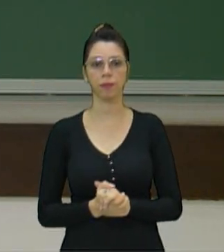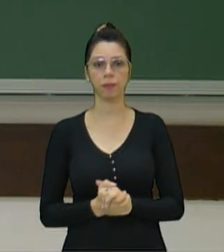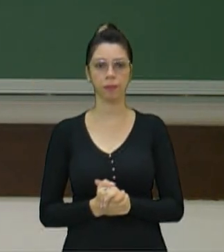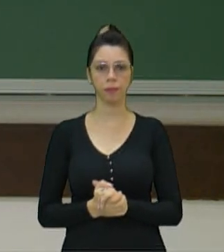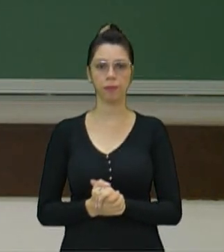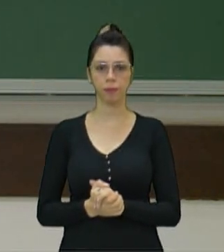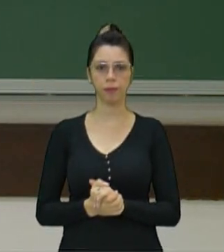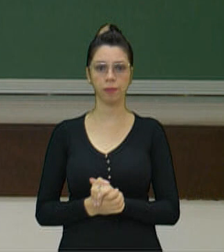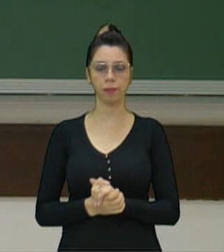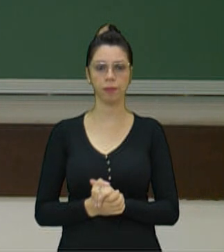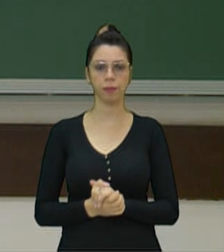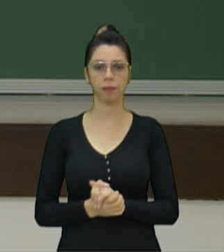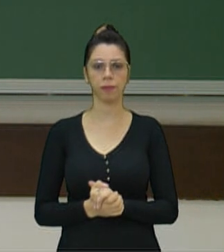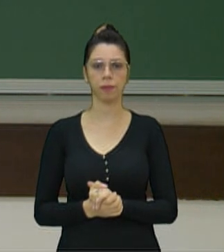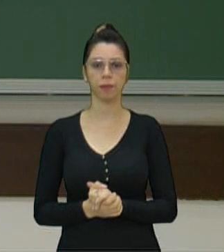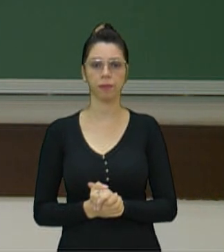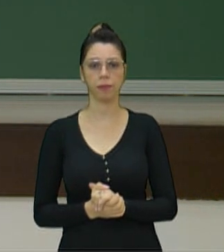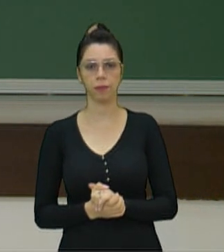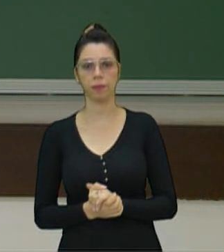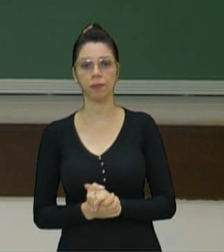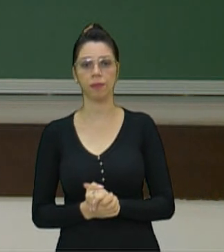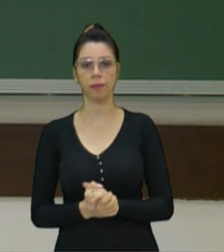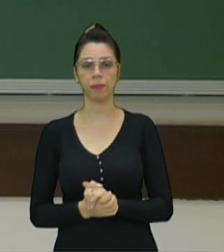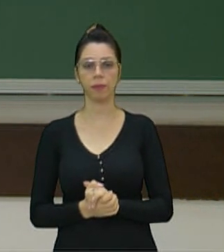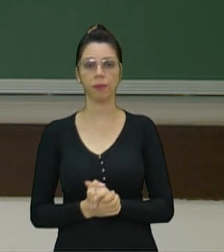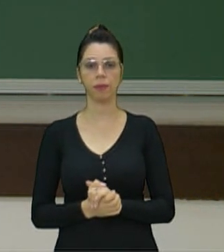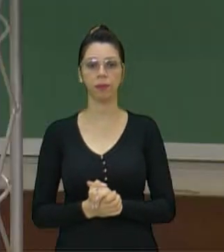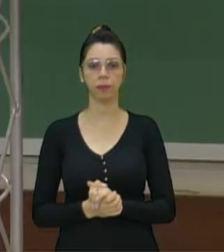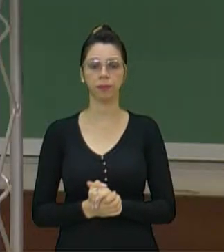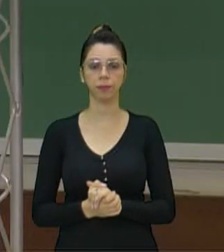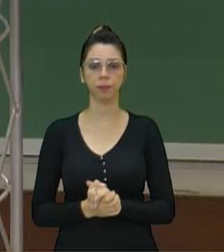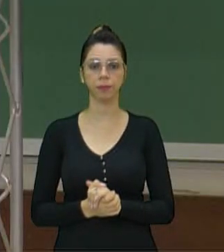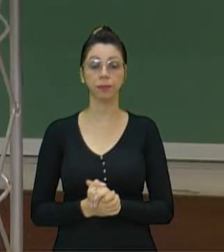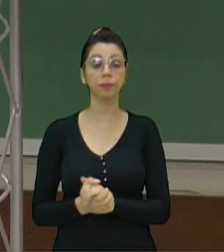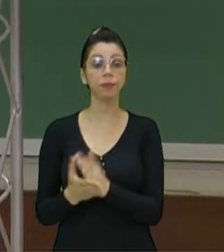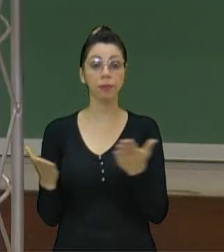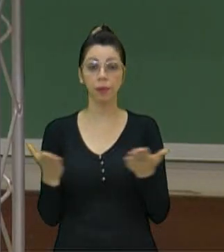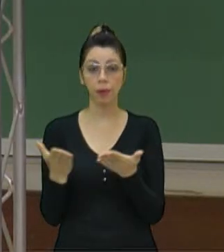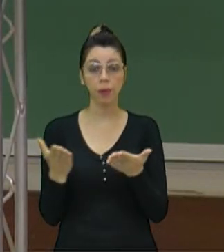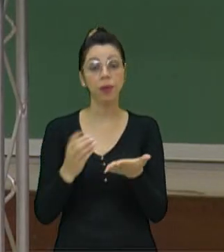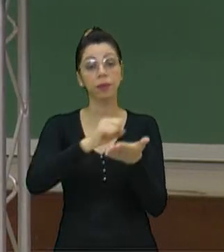outro esquema aqui do pão. Agora vamos para um quiz.